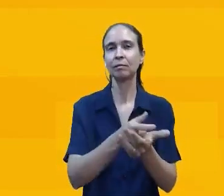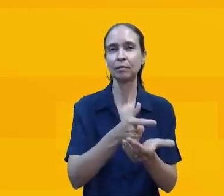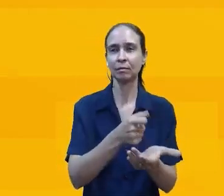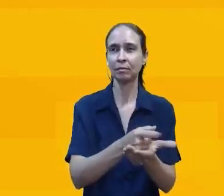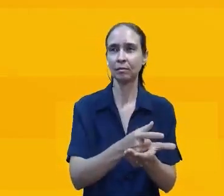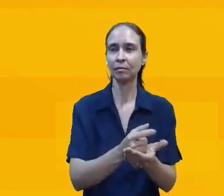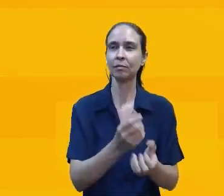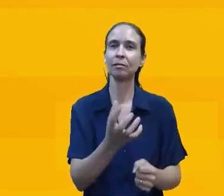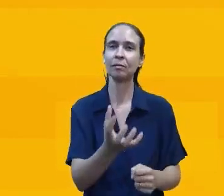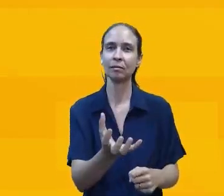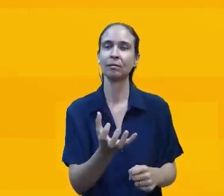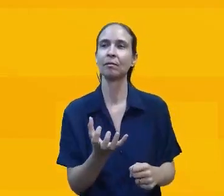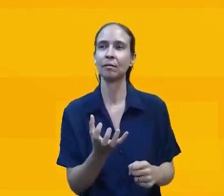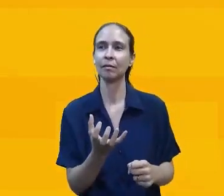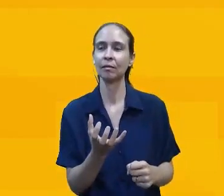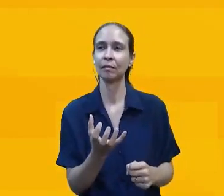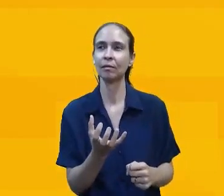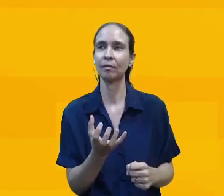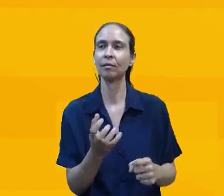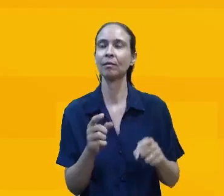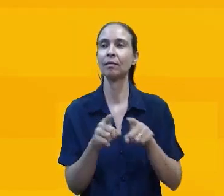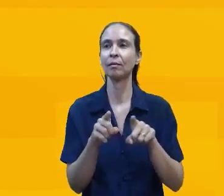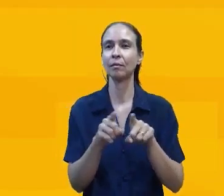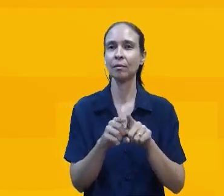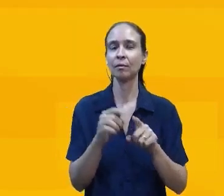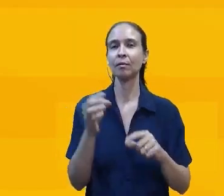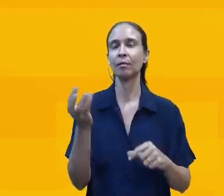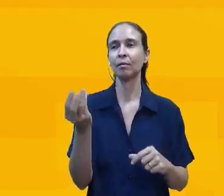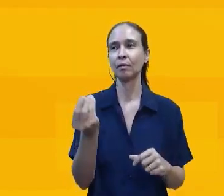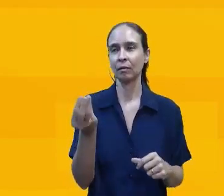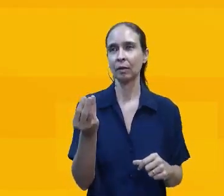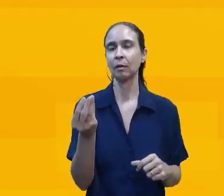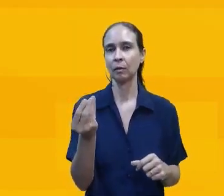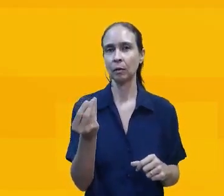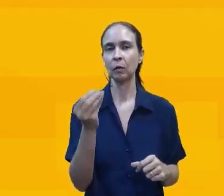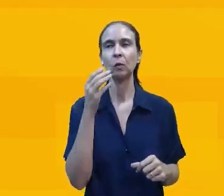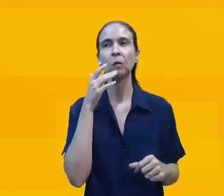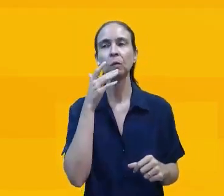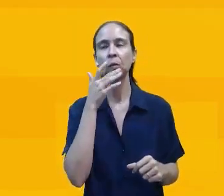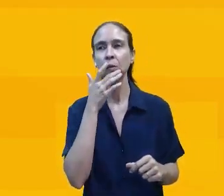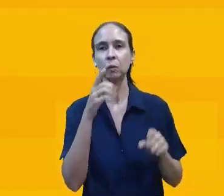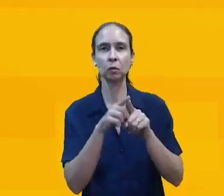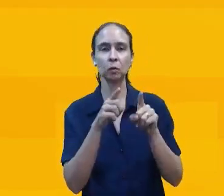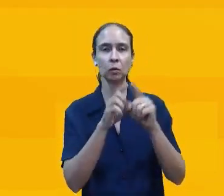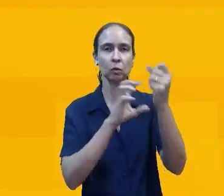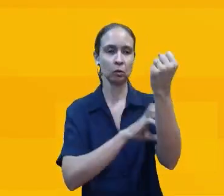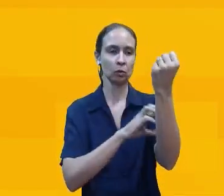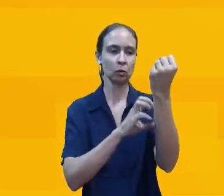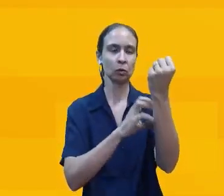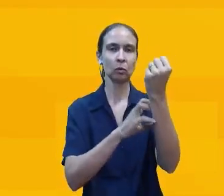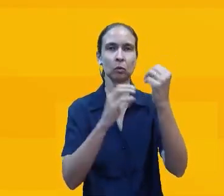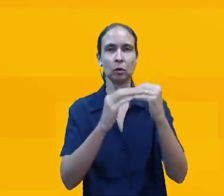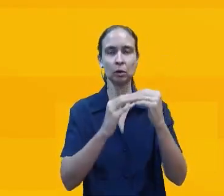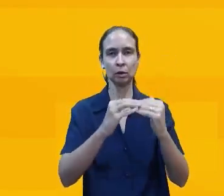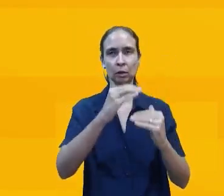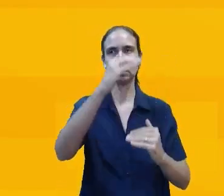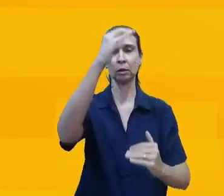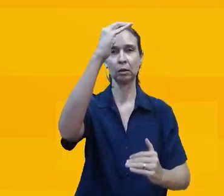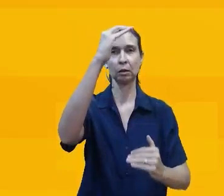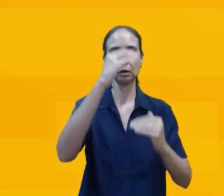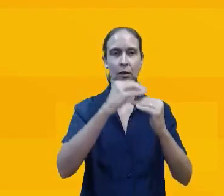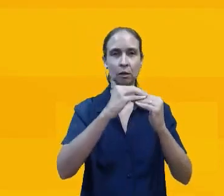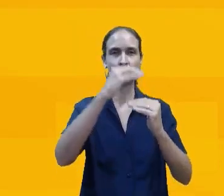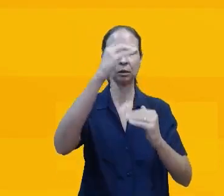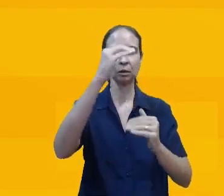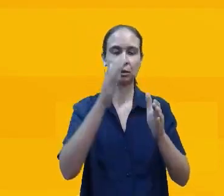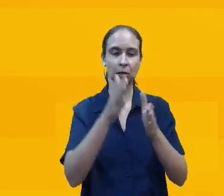exige, além da qualidade, assim, de sabor, também o tamanho. E a aparência,